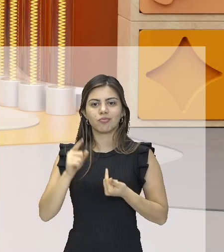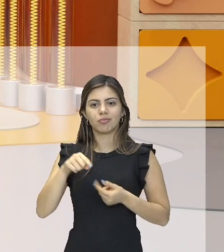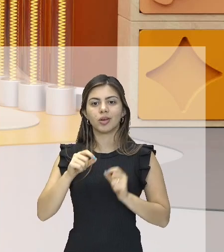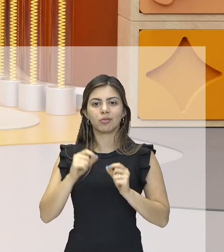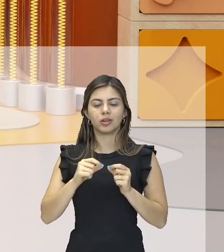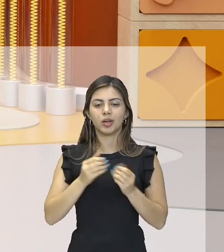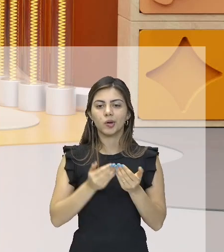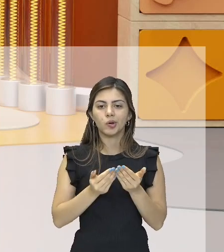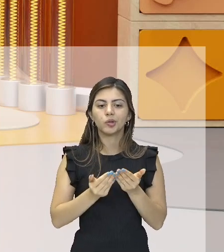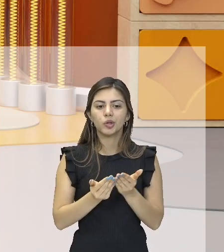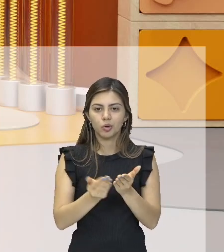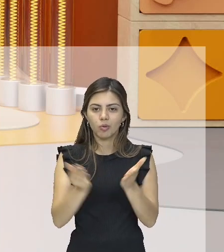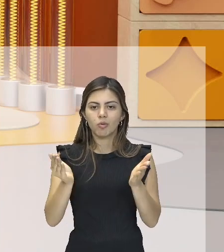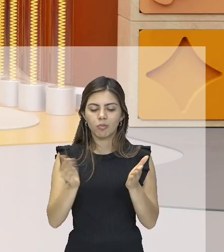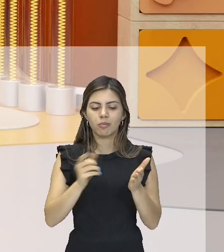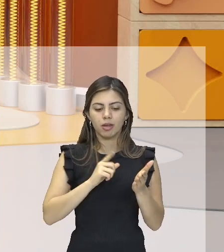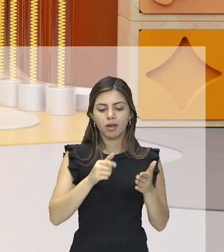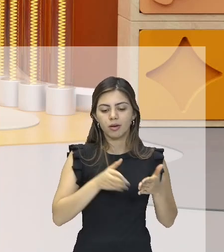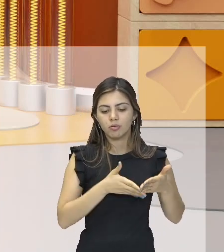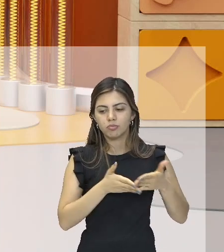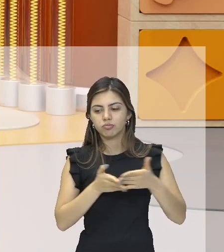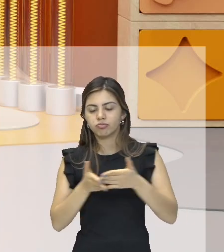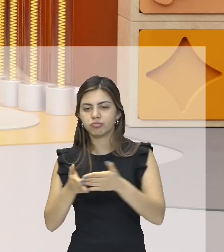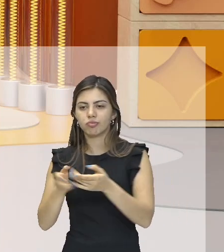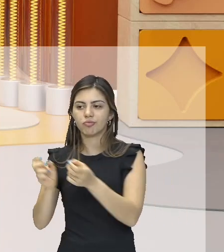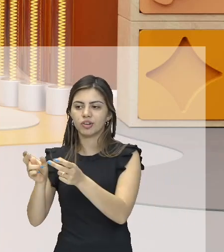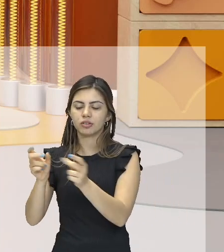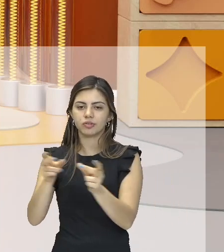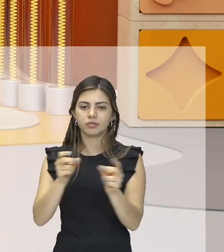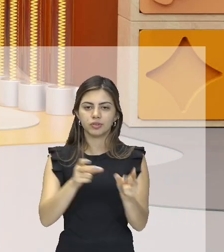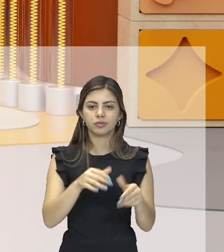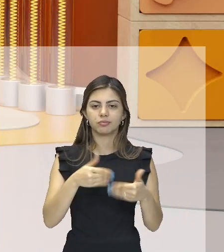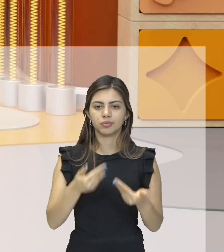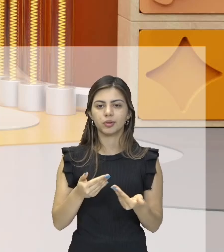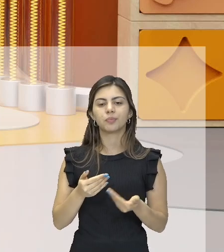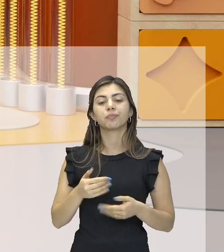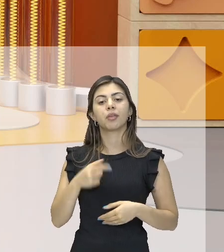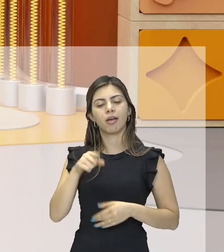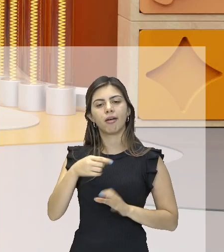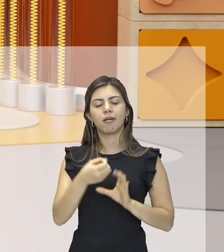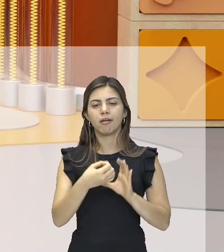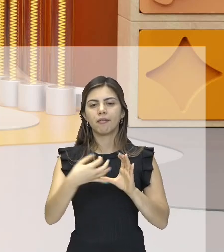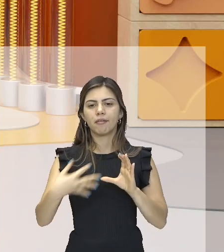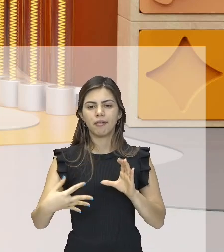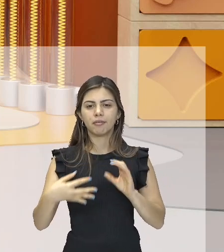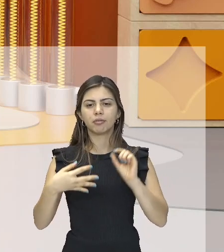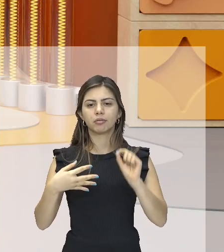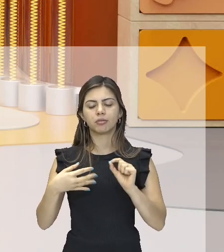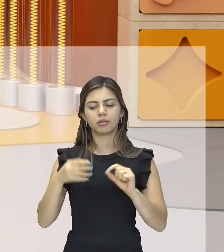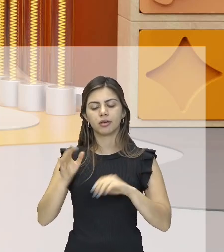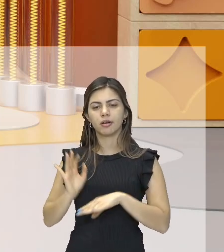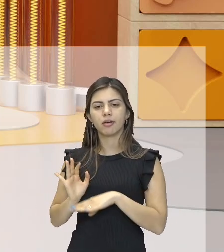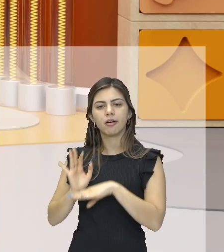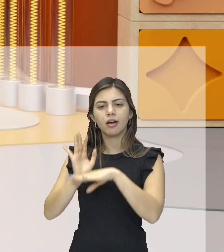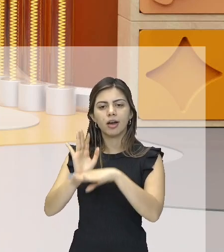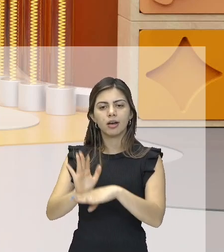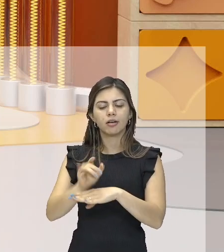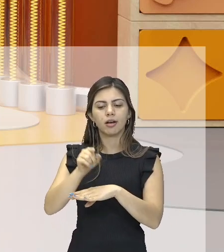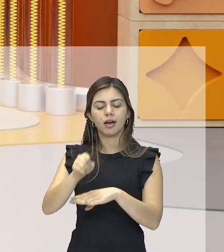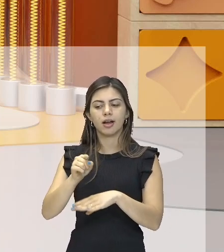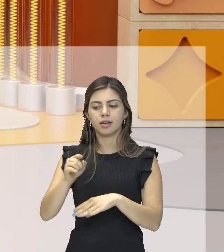que começaram a surgir durante o Renascimento. Então, essas características, né, vai ali auxiliar